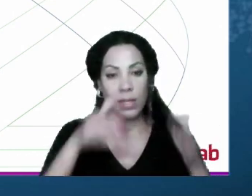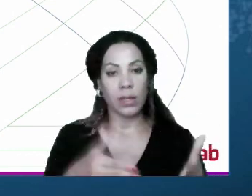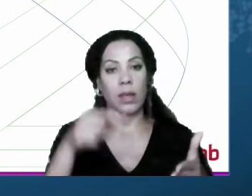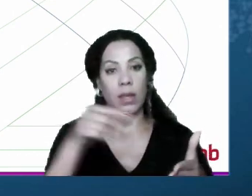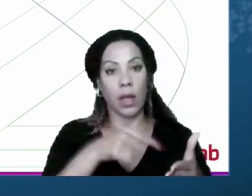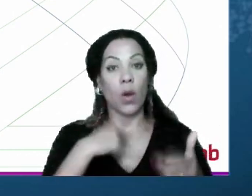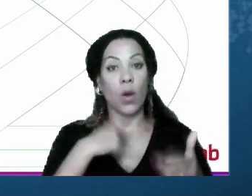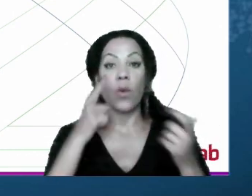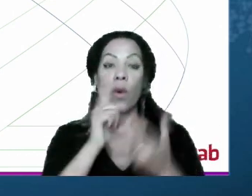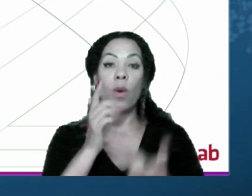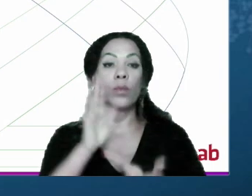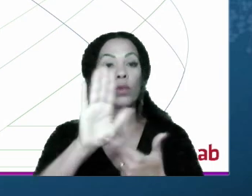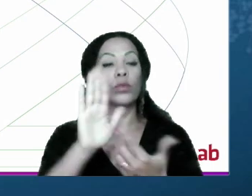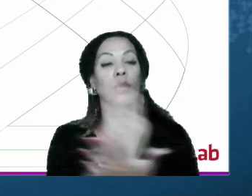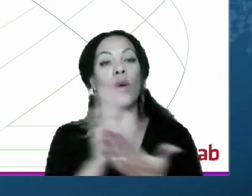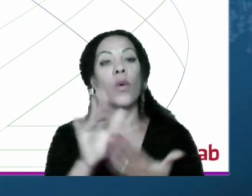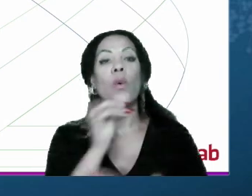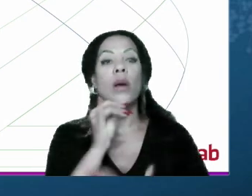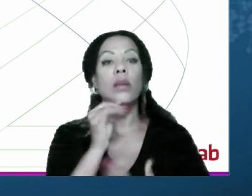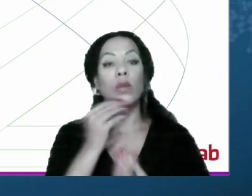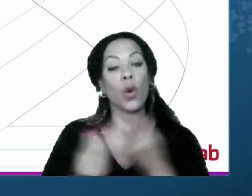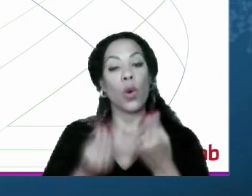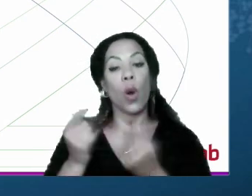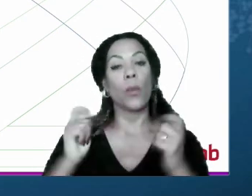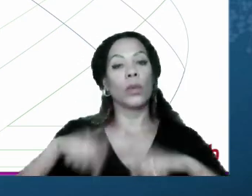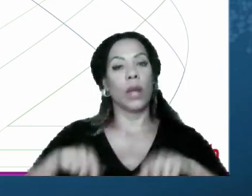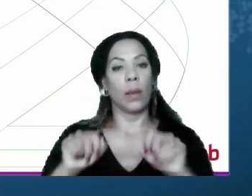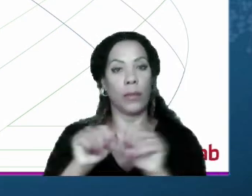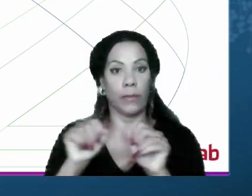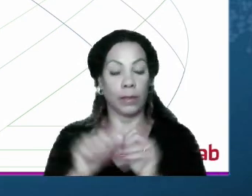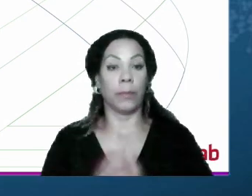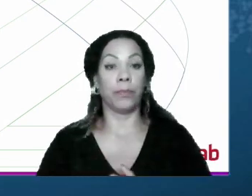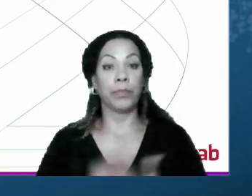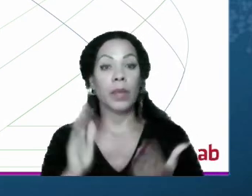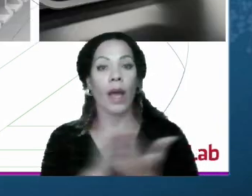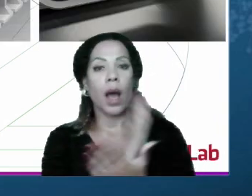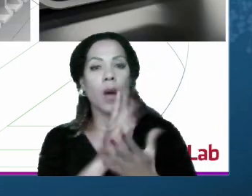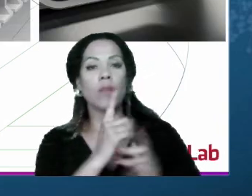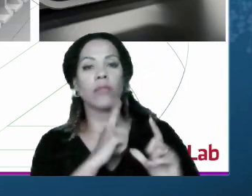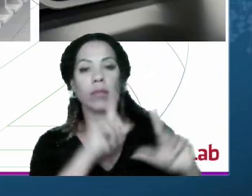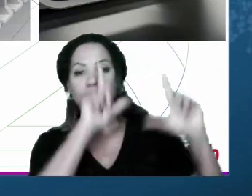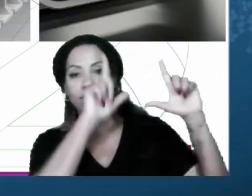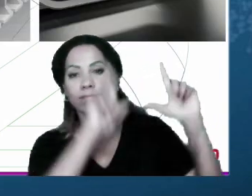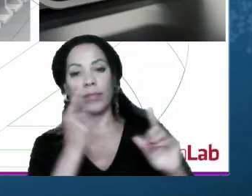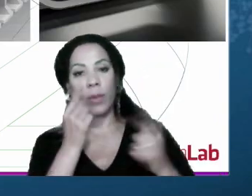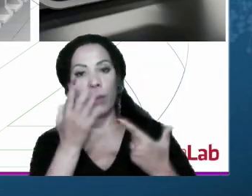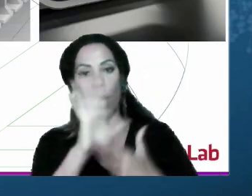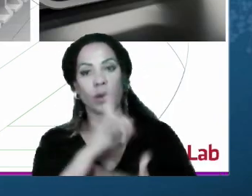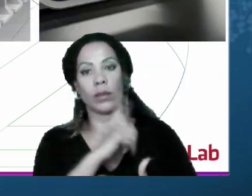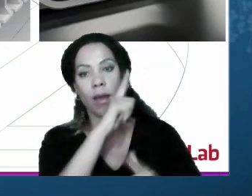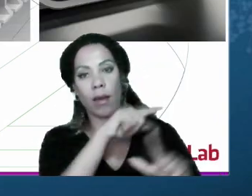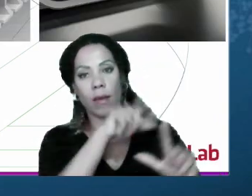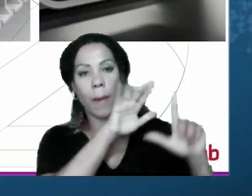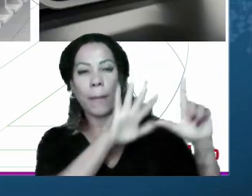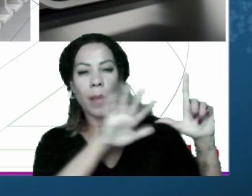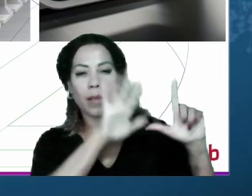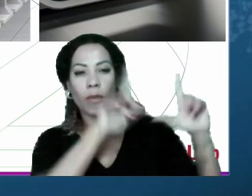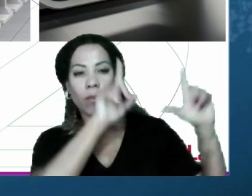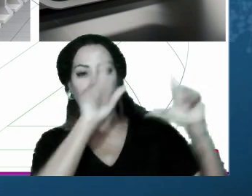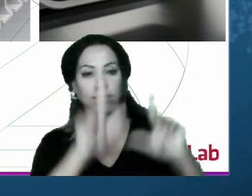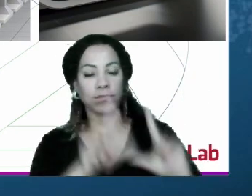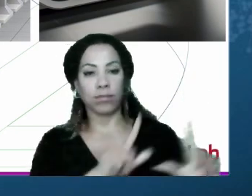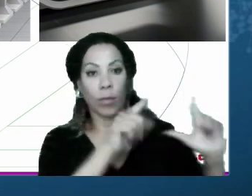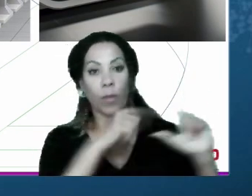posso mostrar alguns exemplos de como isso pode ser feito. Algumas dessas plataformas estão aqui. Eu mostrei